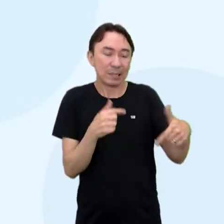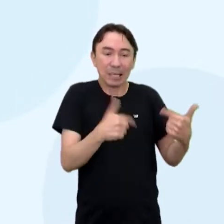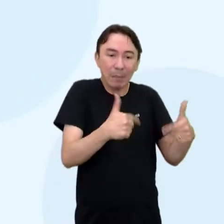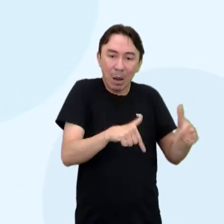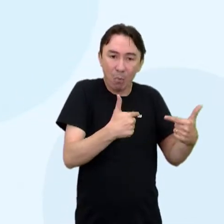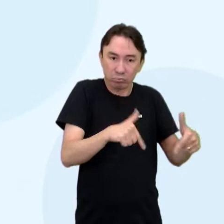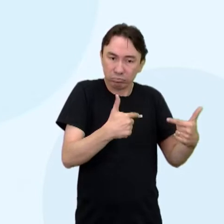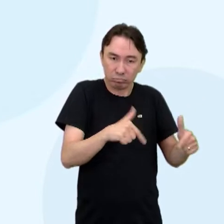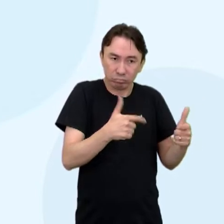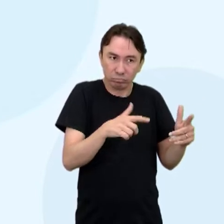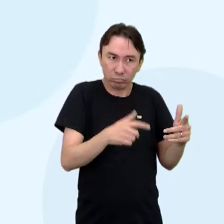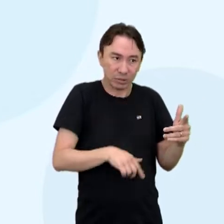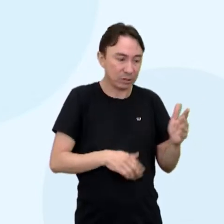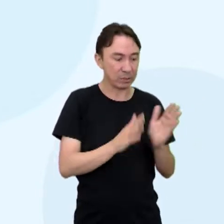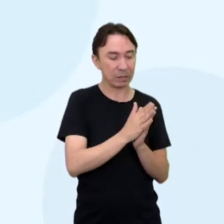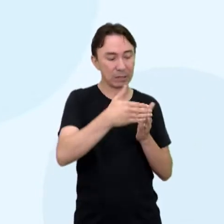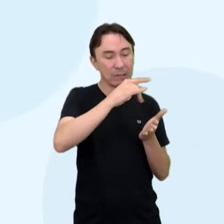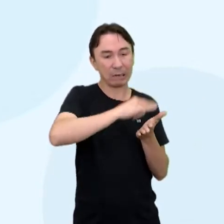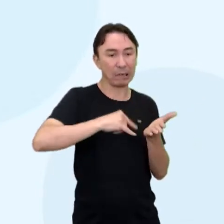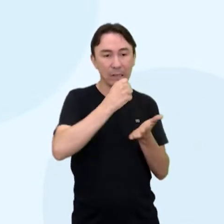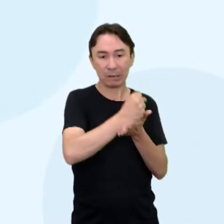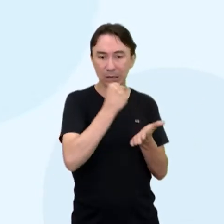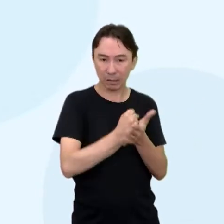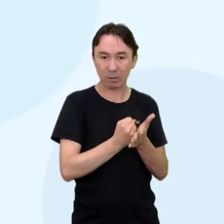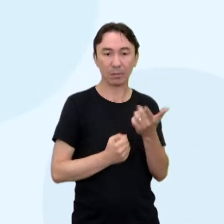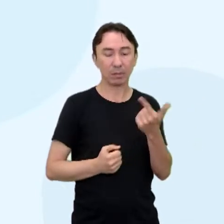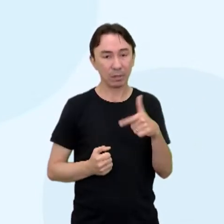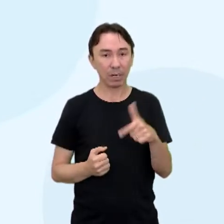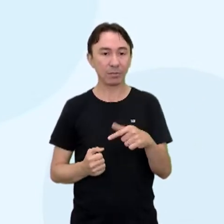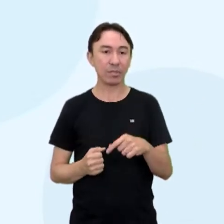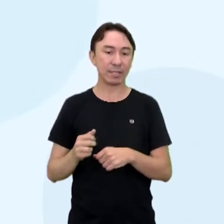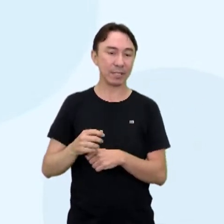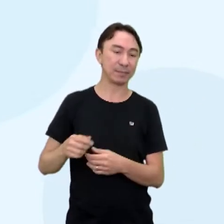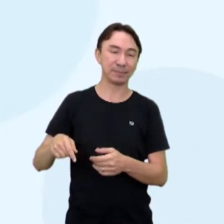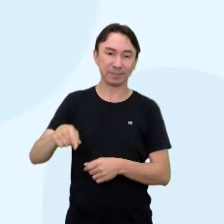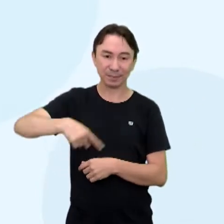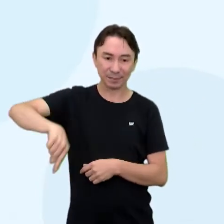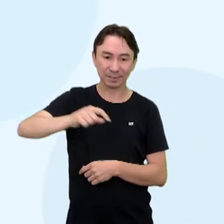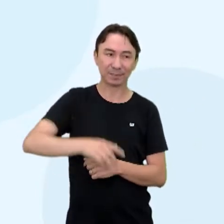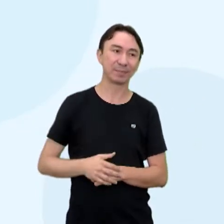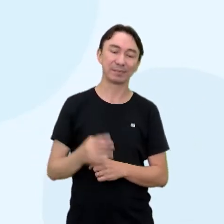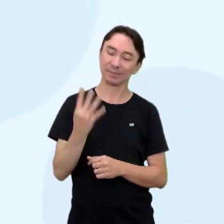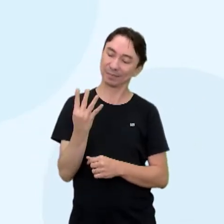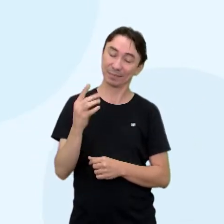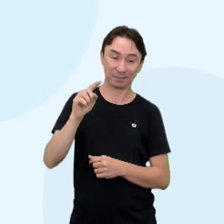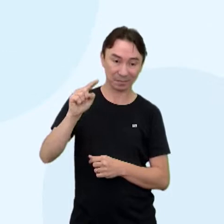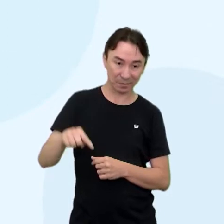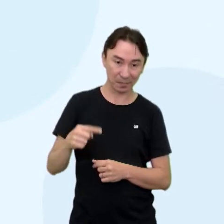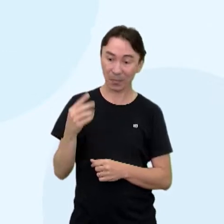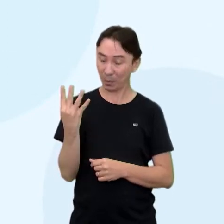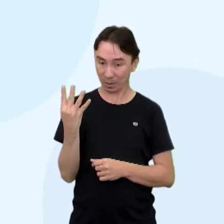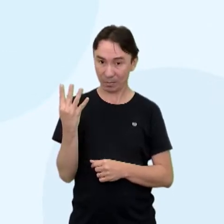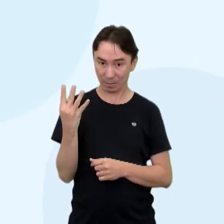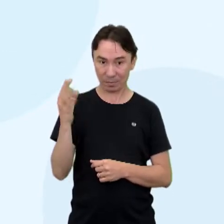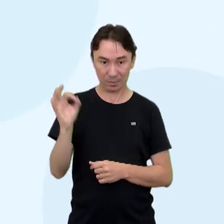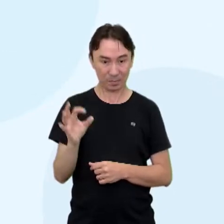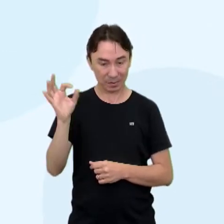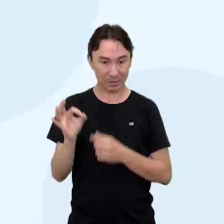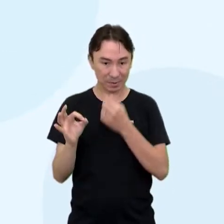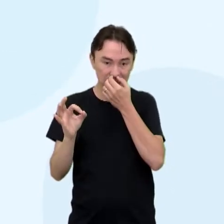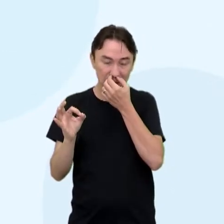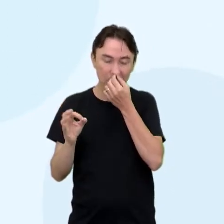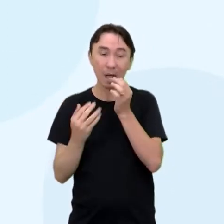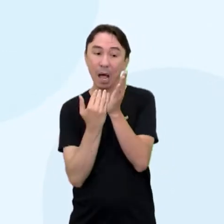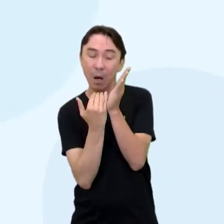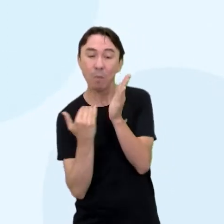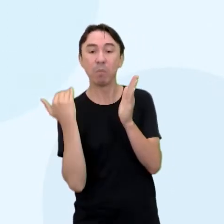que é um trabalho que a pessoa não sabe se amanhã ela vai estar trabalhando. De 2012 foi para 4,4% e teve um